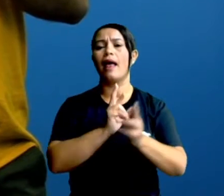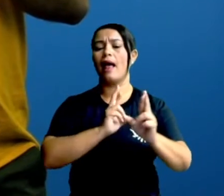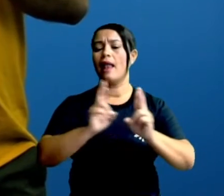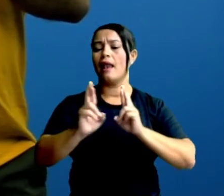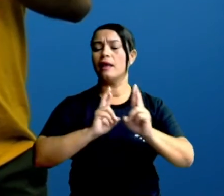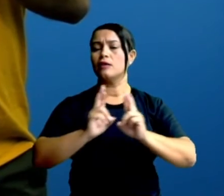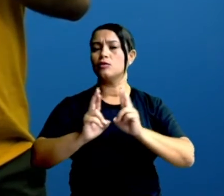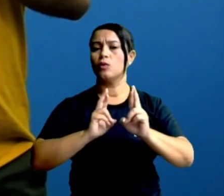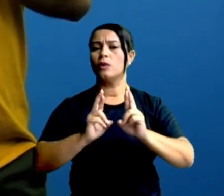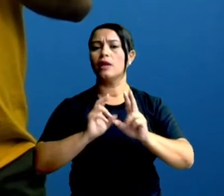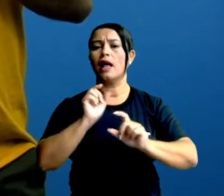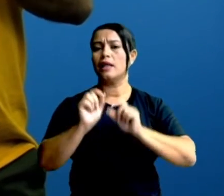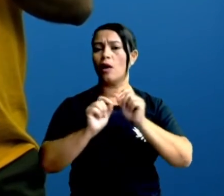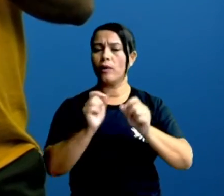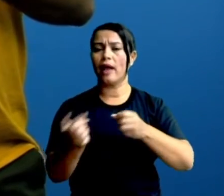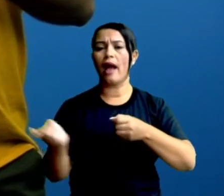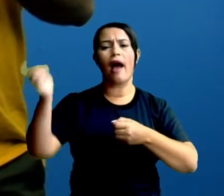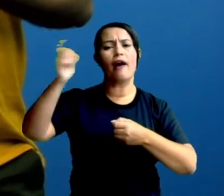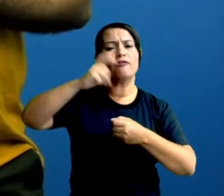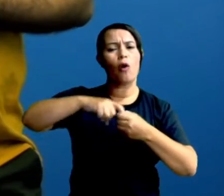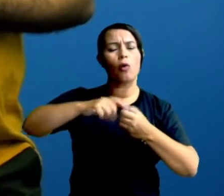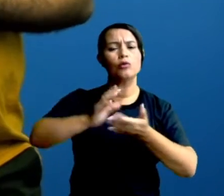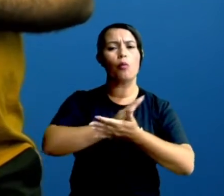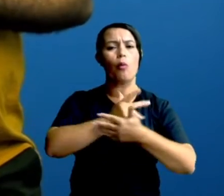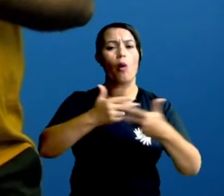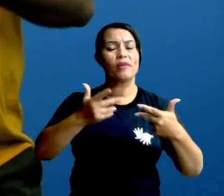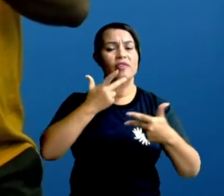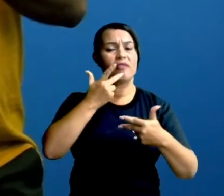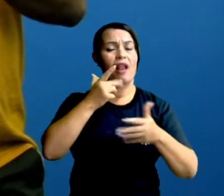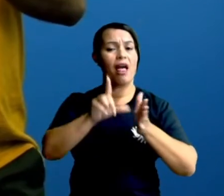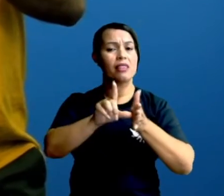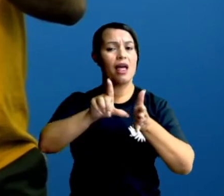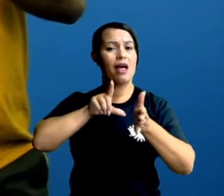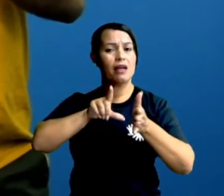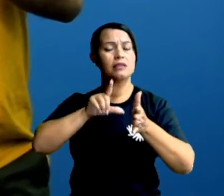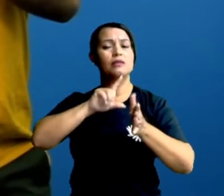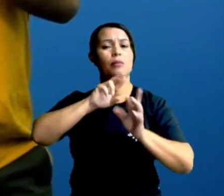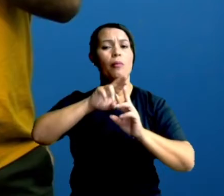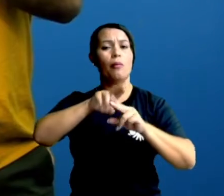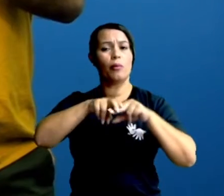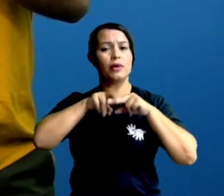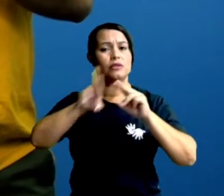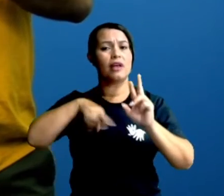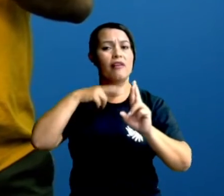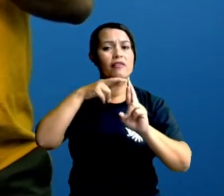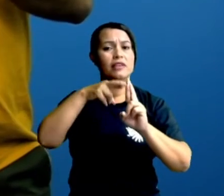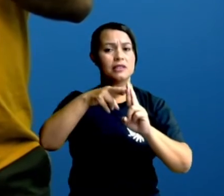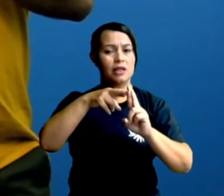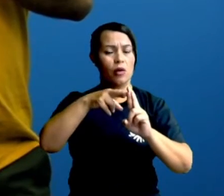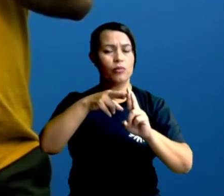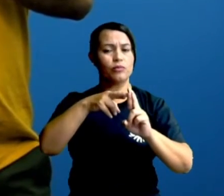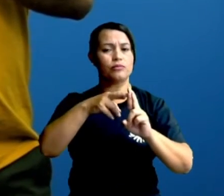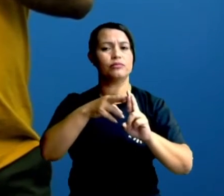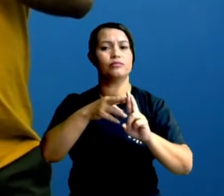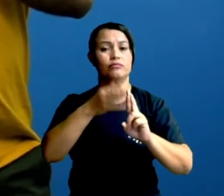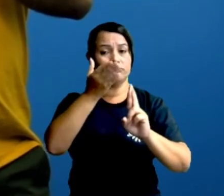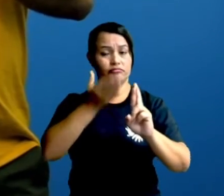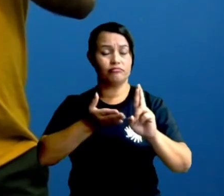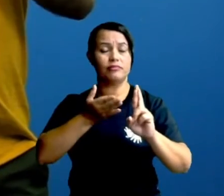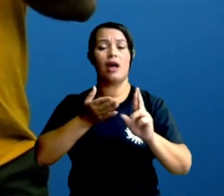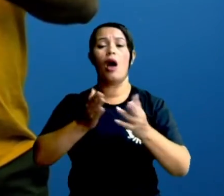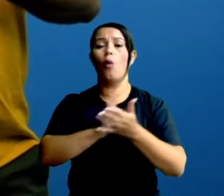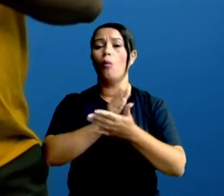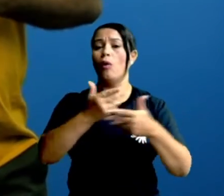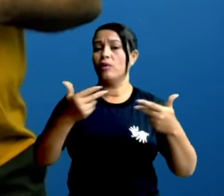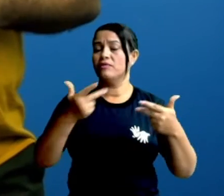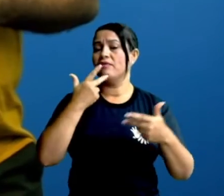relacionada, né, à retomada de alguma coisa que foi dita antes. Por isso que ela é referencial, ela se refere, não é, a